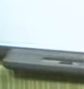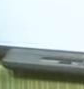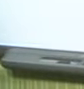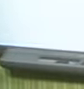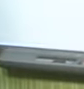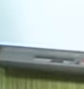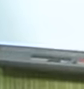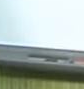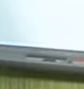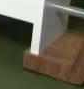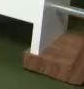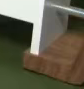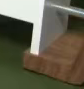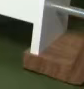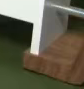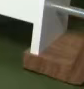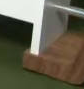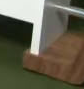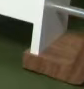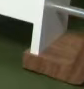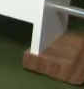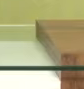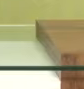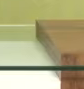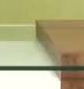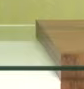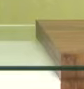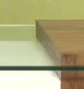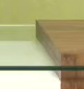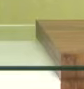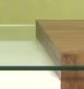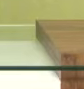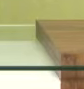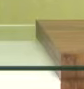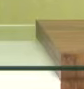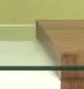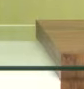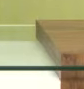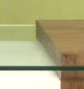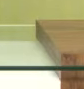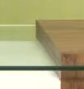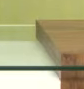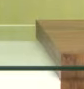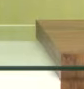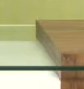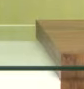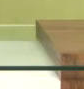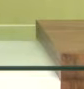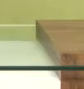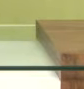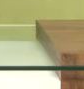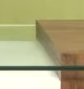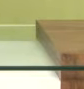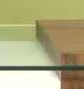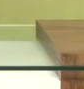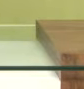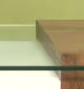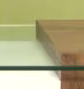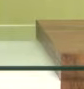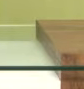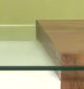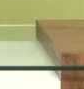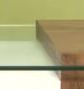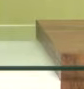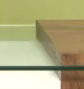tópicos. Boa noite, professora Mariela. Boa noite, professora Liliane. Boa noite, tutores, alunos de todos os polos EAD aqui